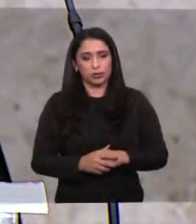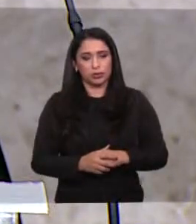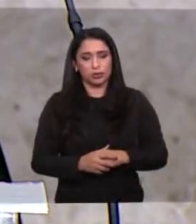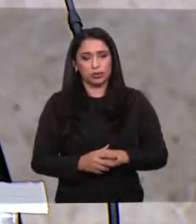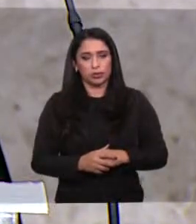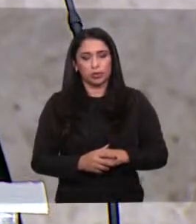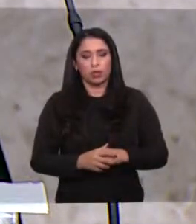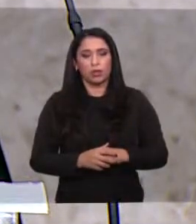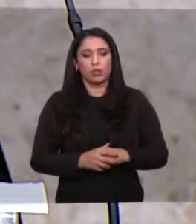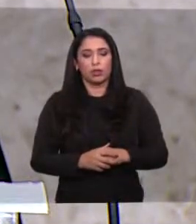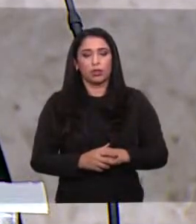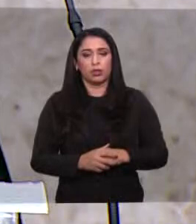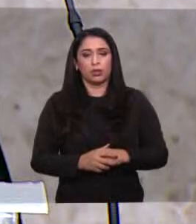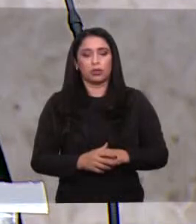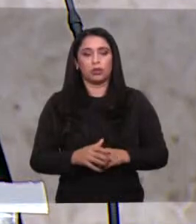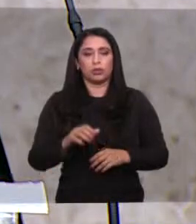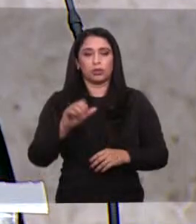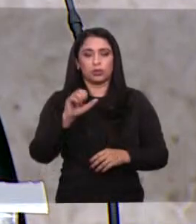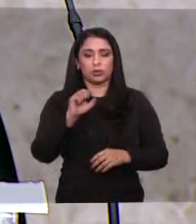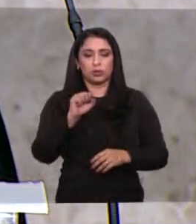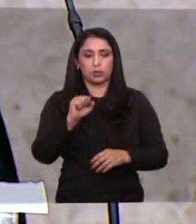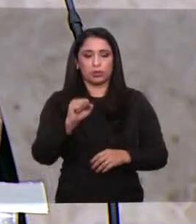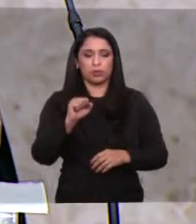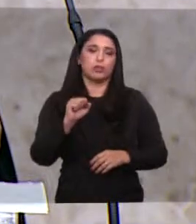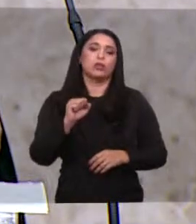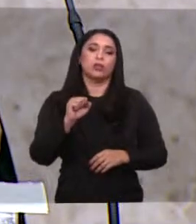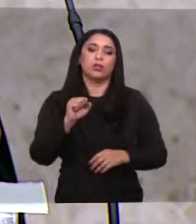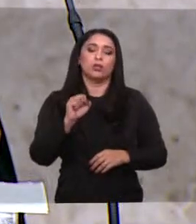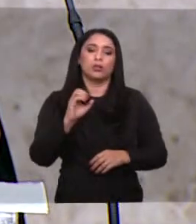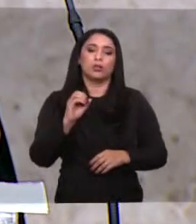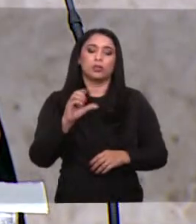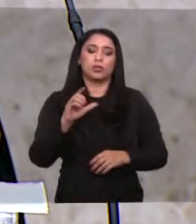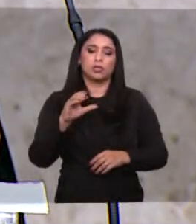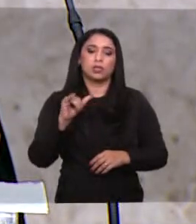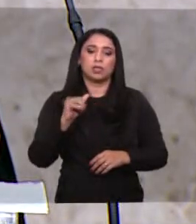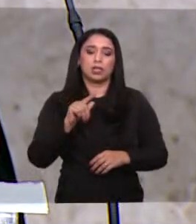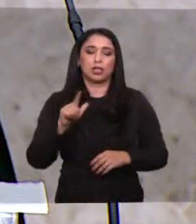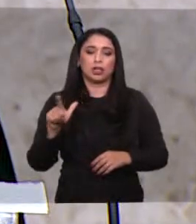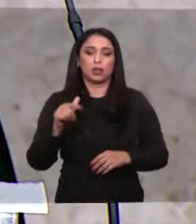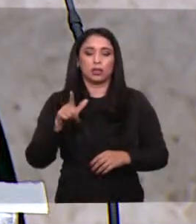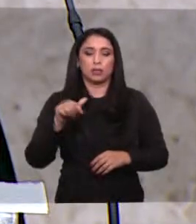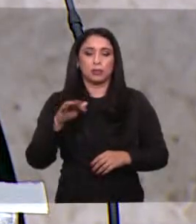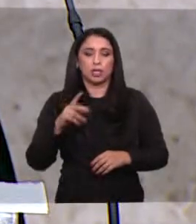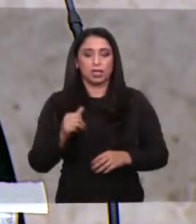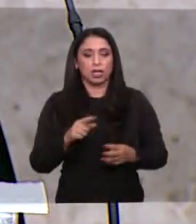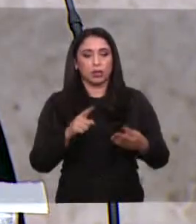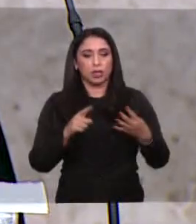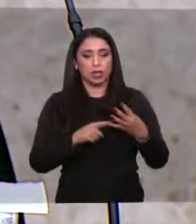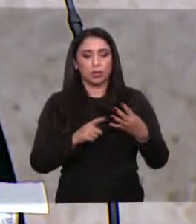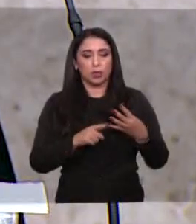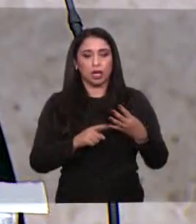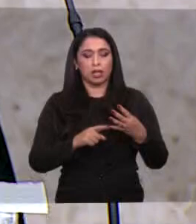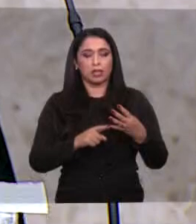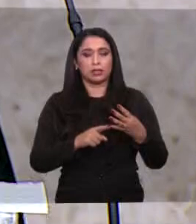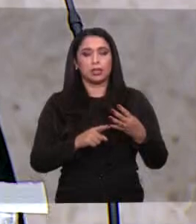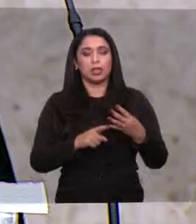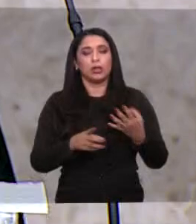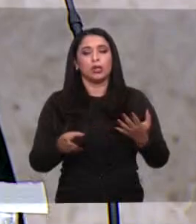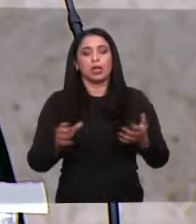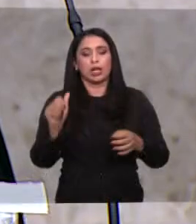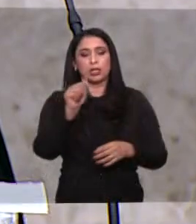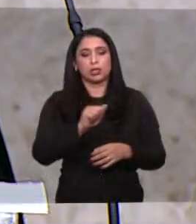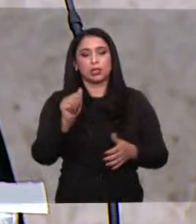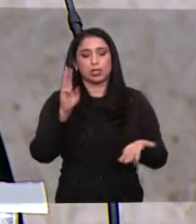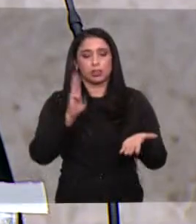o Partido Social Liberal, e a quarta, a Associação Nacional dos Membros